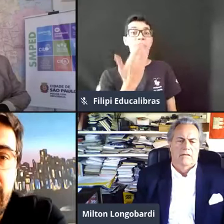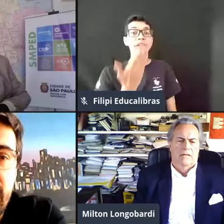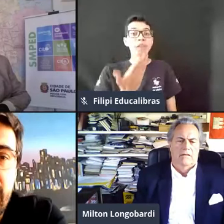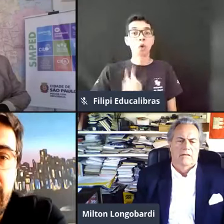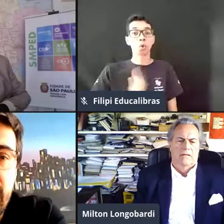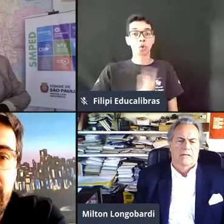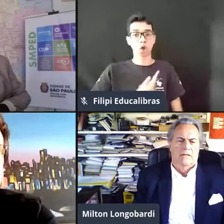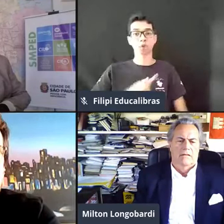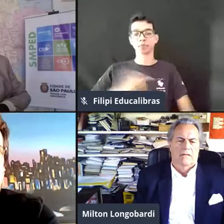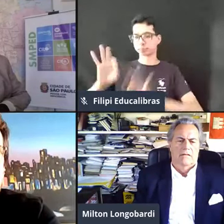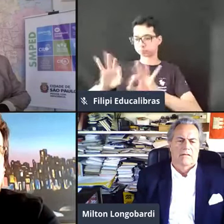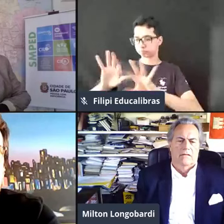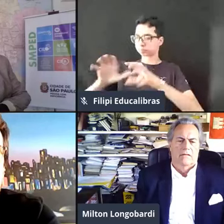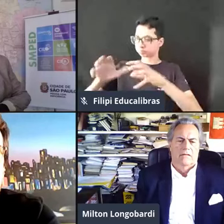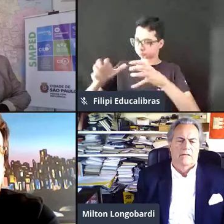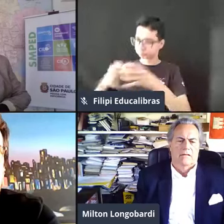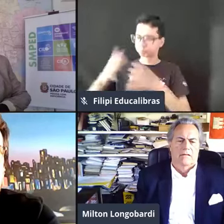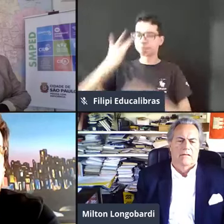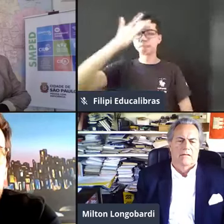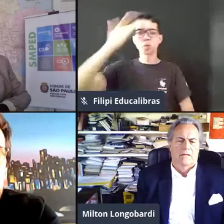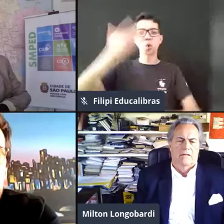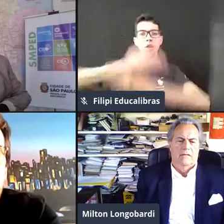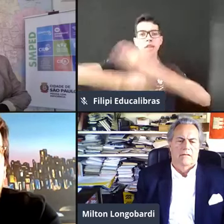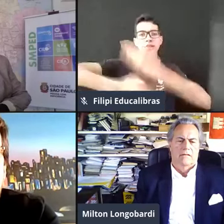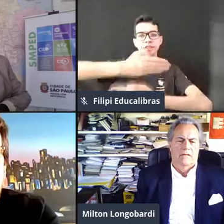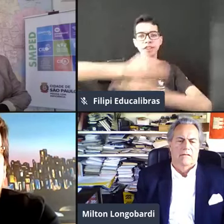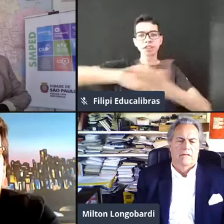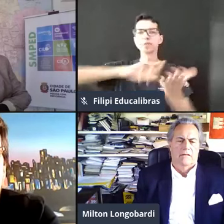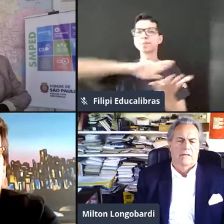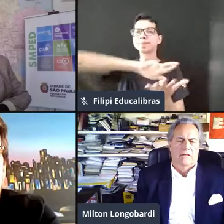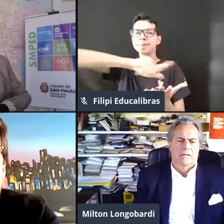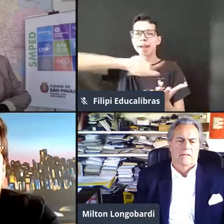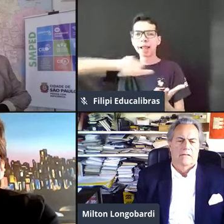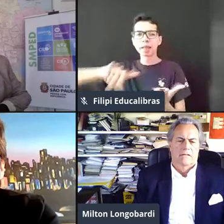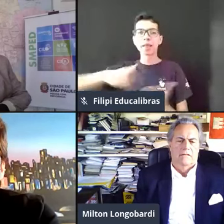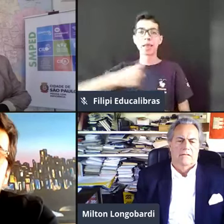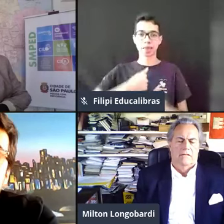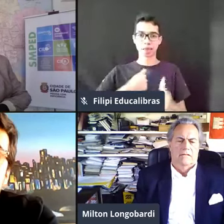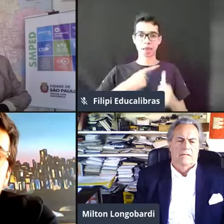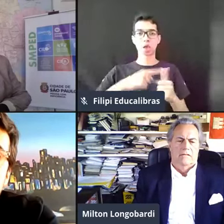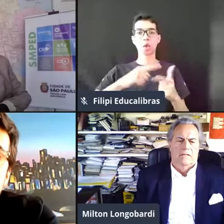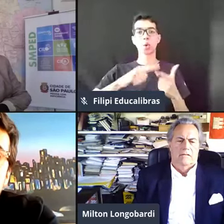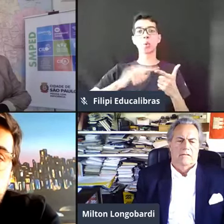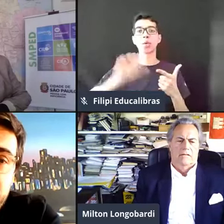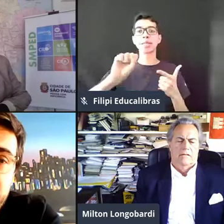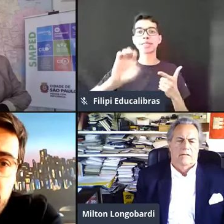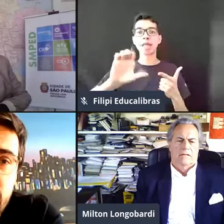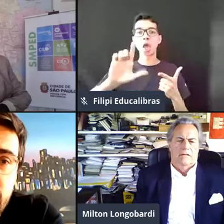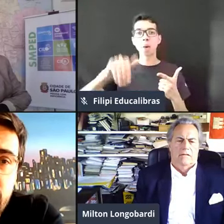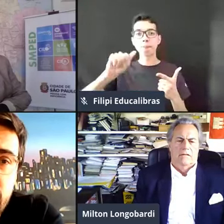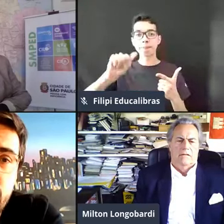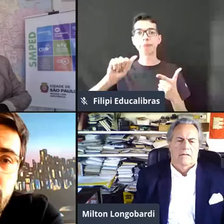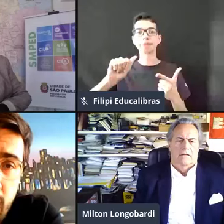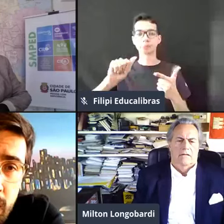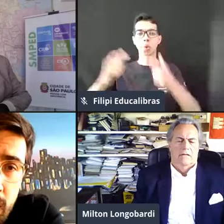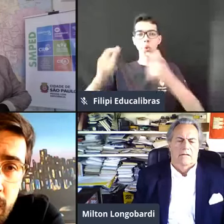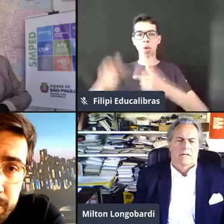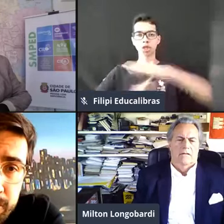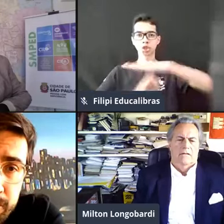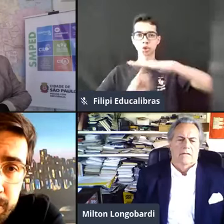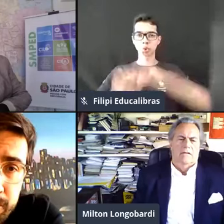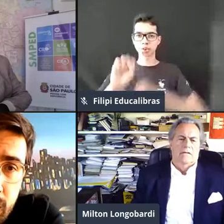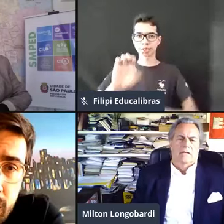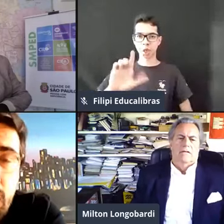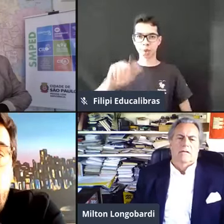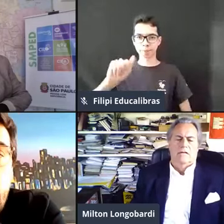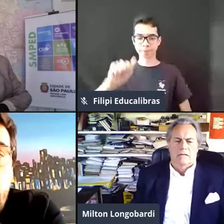deficiências diversas. Eu, a Selma Rodegueiro, do Instituto Selma, o Sônia Hipólito,